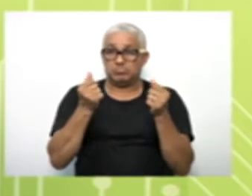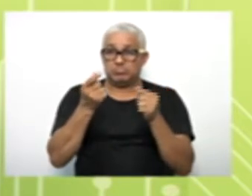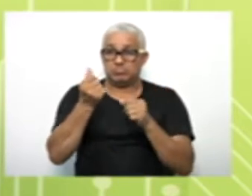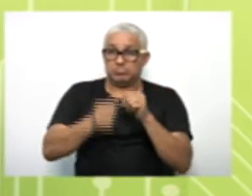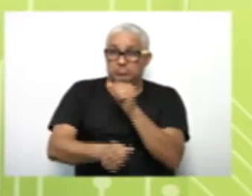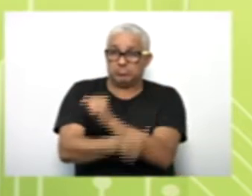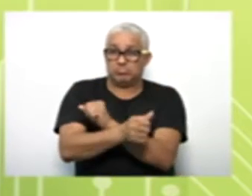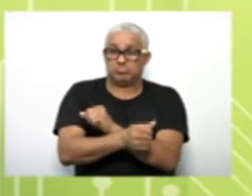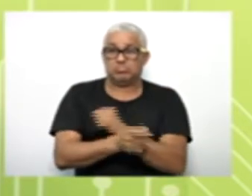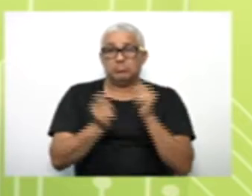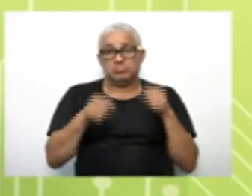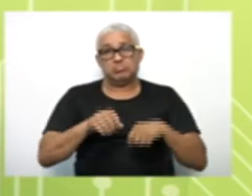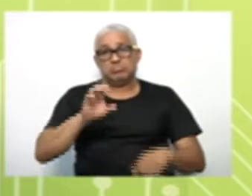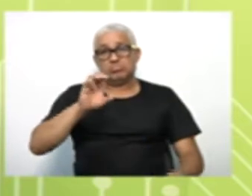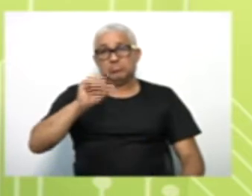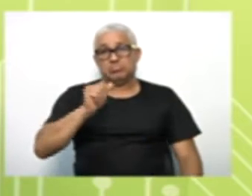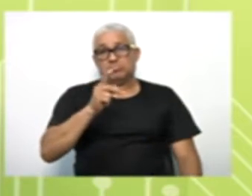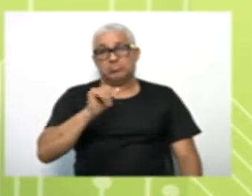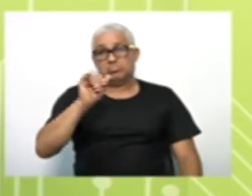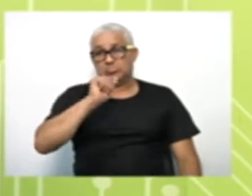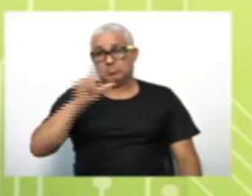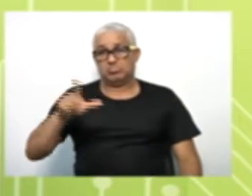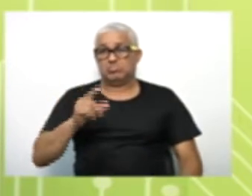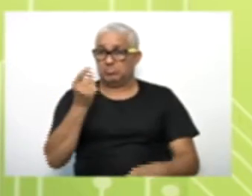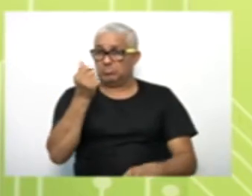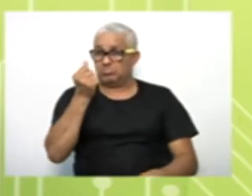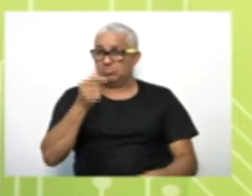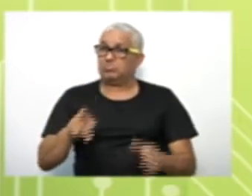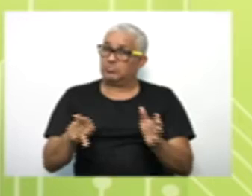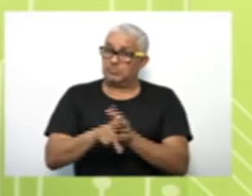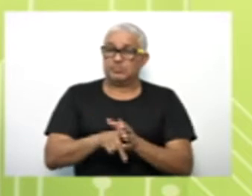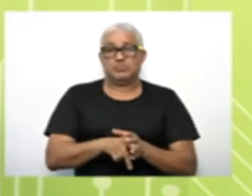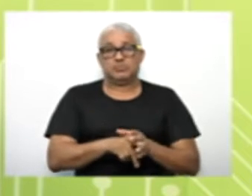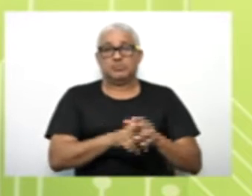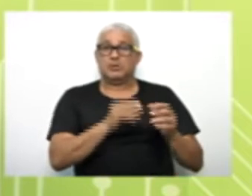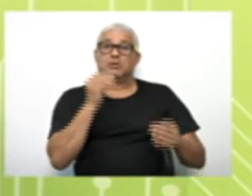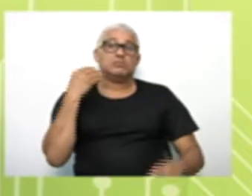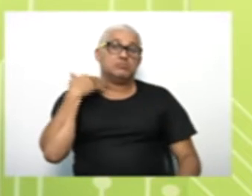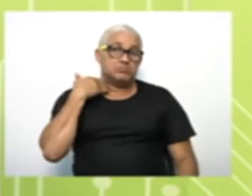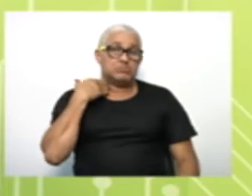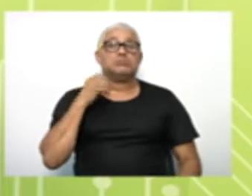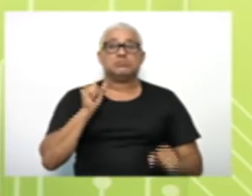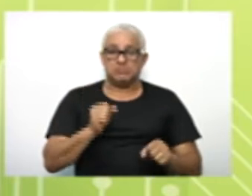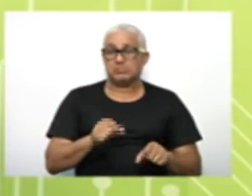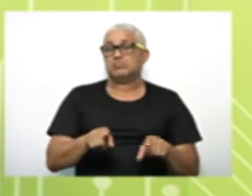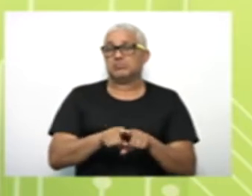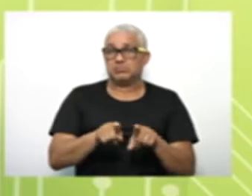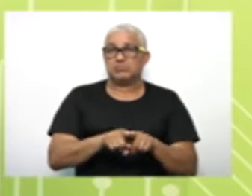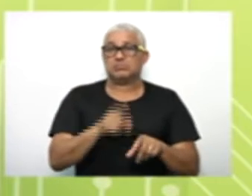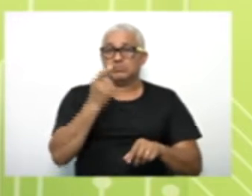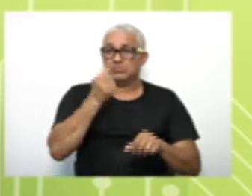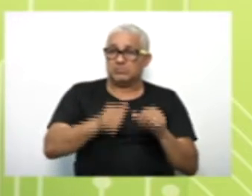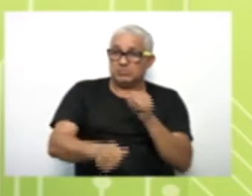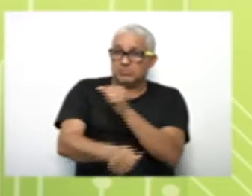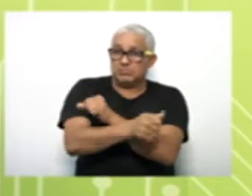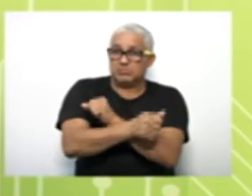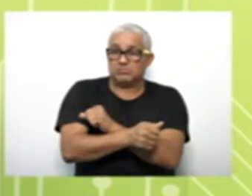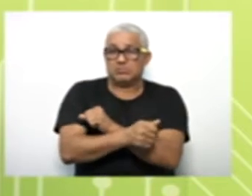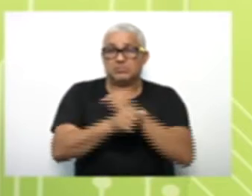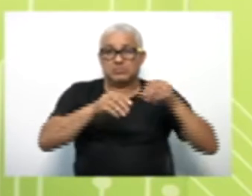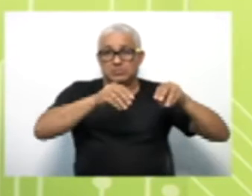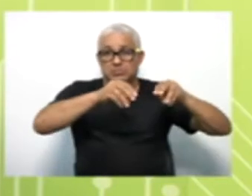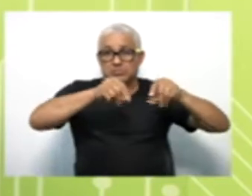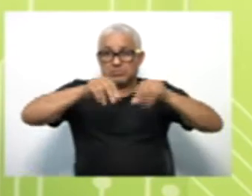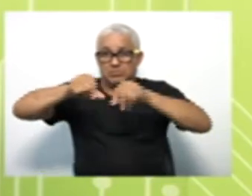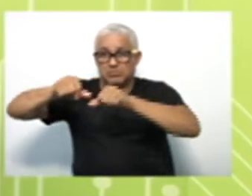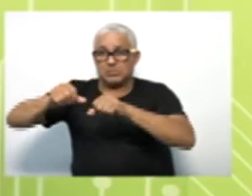dado num capital que você investe num produto da prateleira do banco. Você pode fazer um investimento financeiro com a aquisição de um terreno para fazer